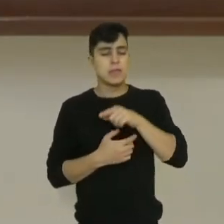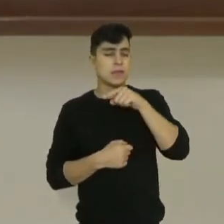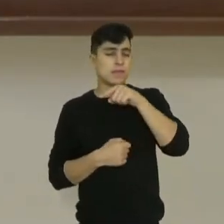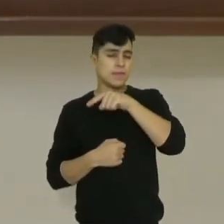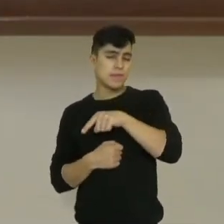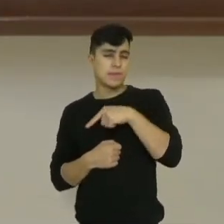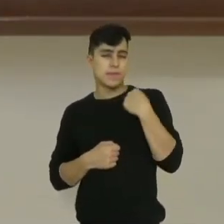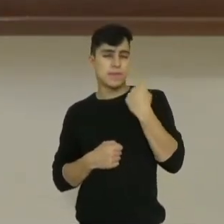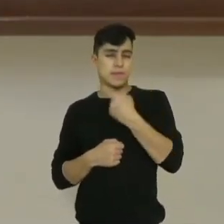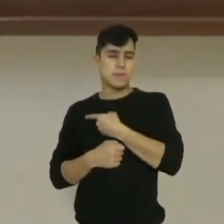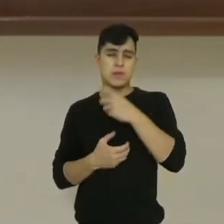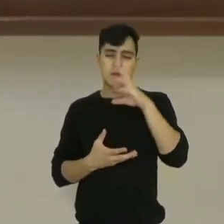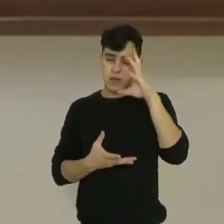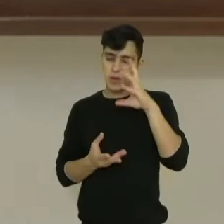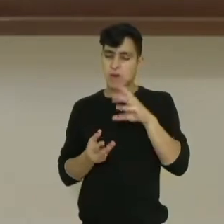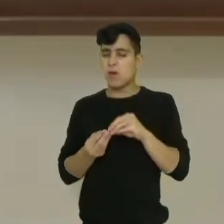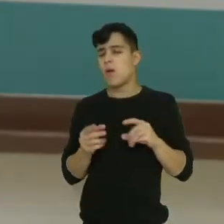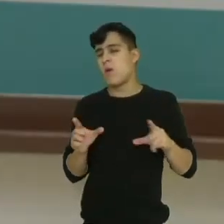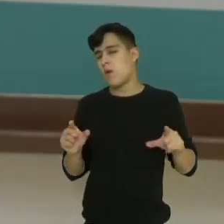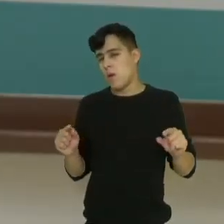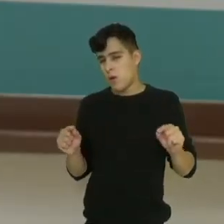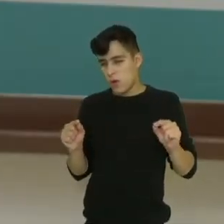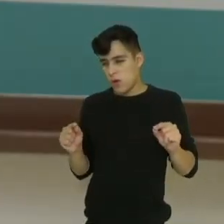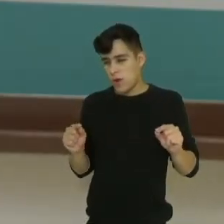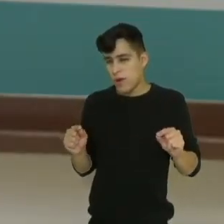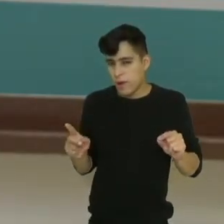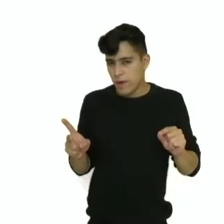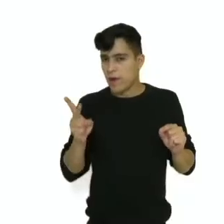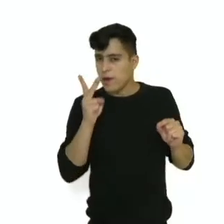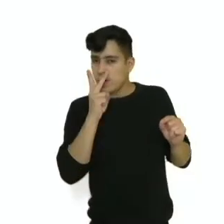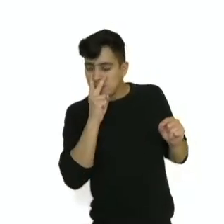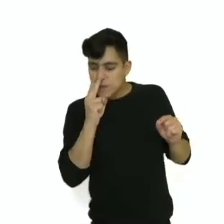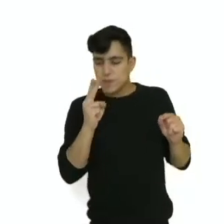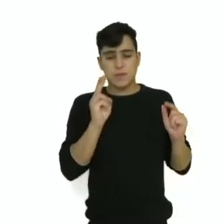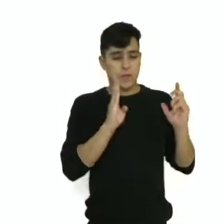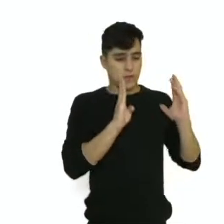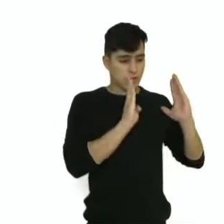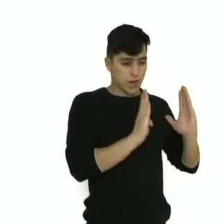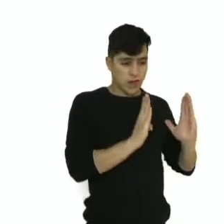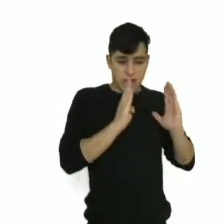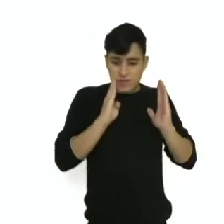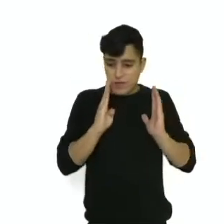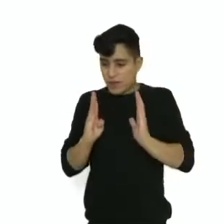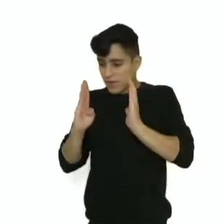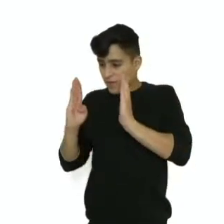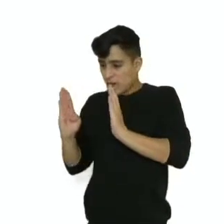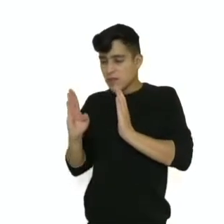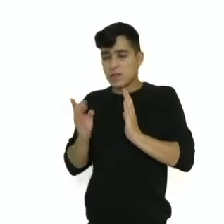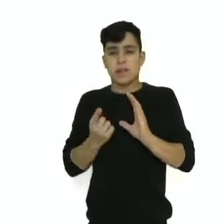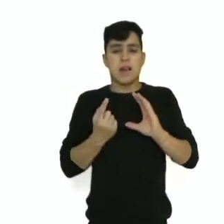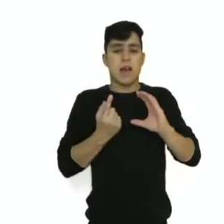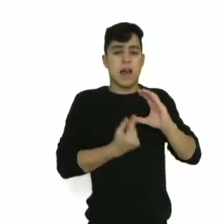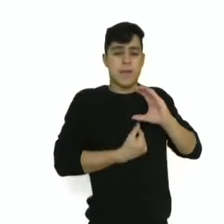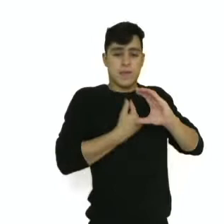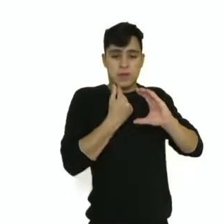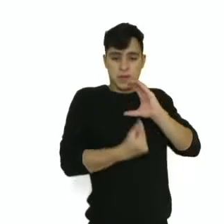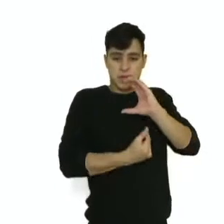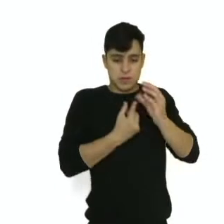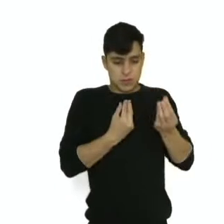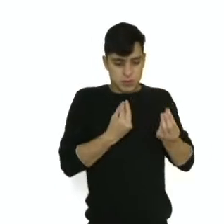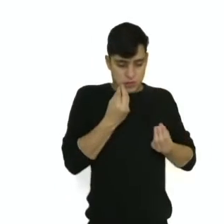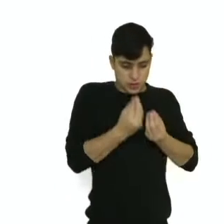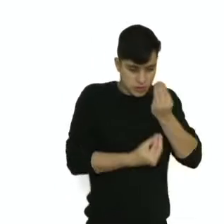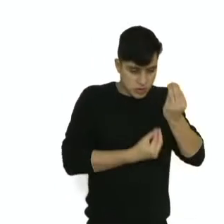no nosso entendimento, deve ser encarada como as chamadas fases do capitalismo. Ou seja, como é que foi se dando